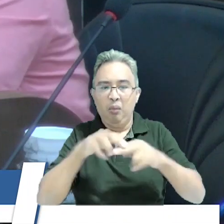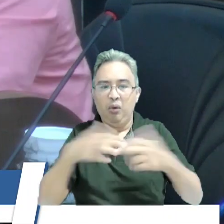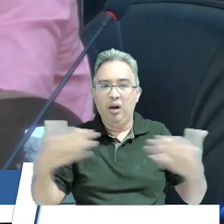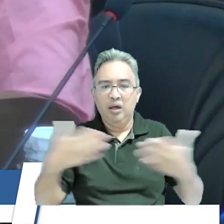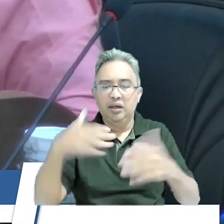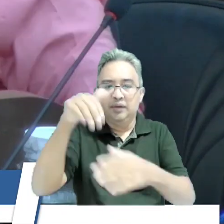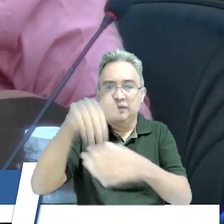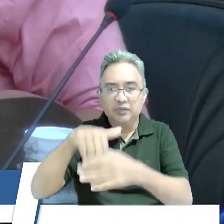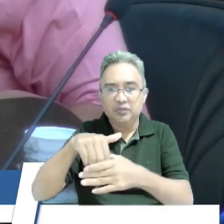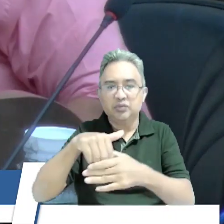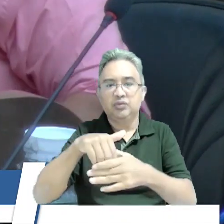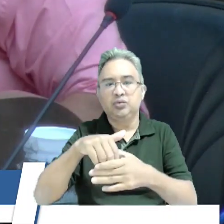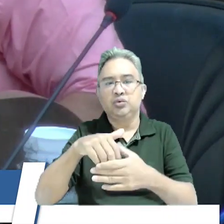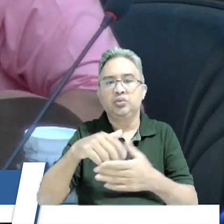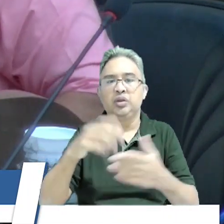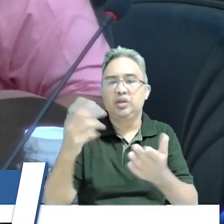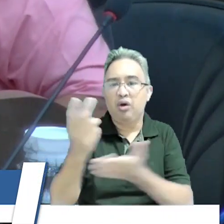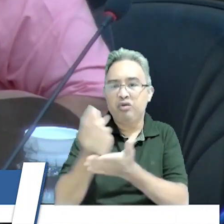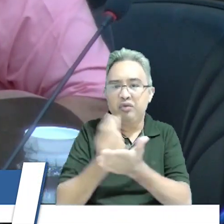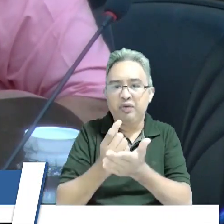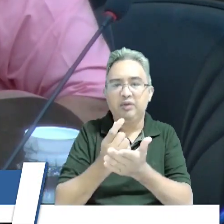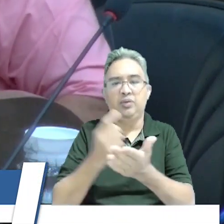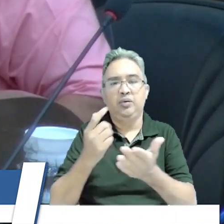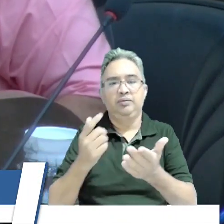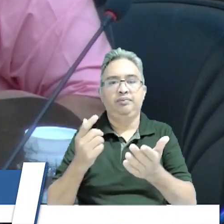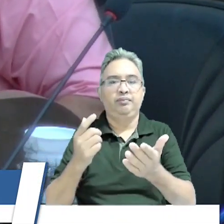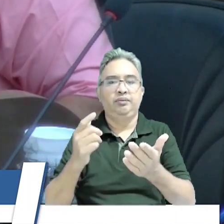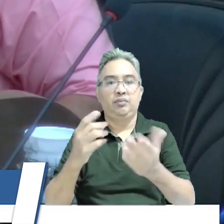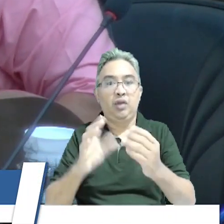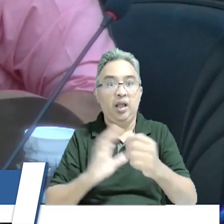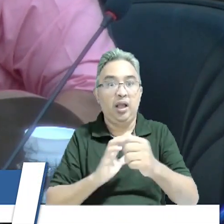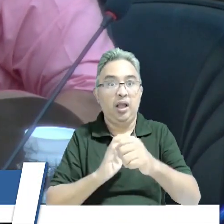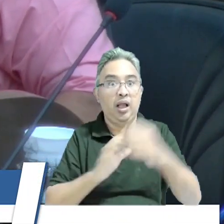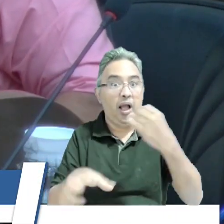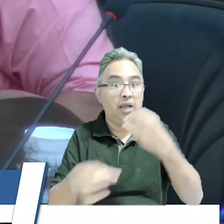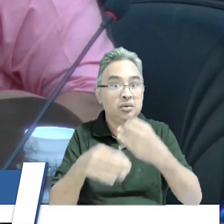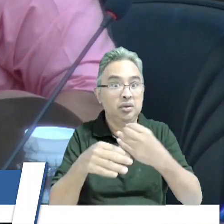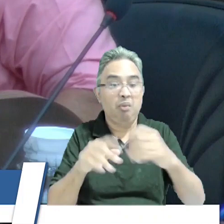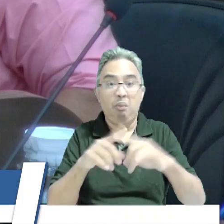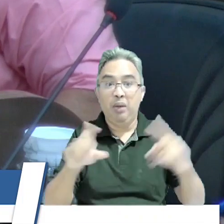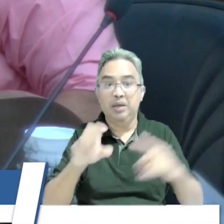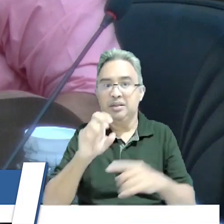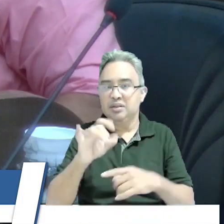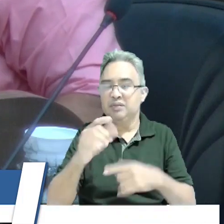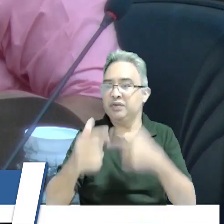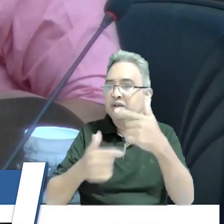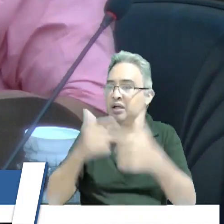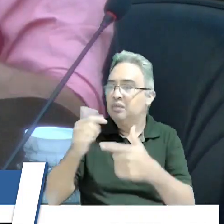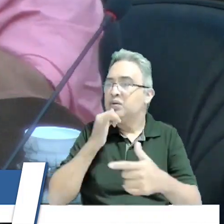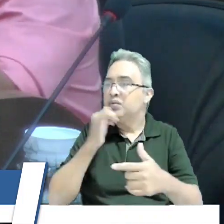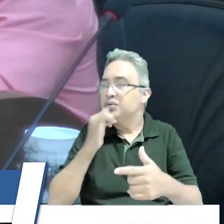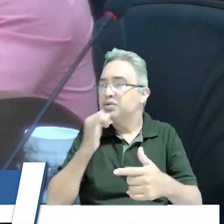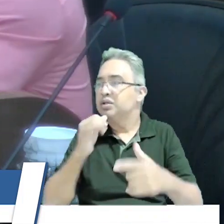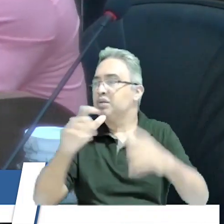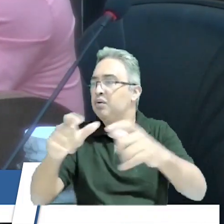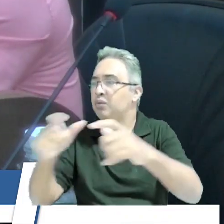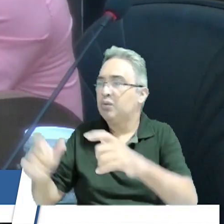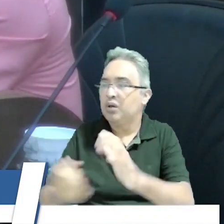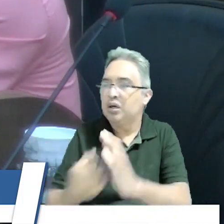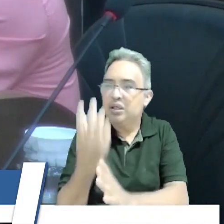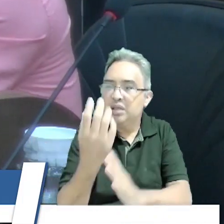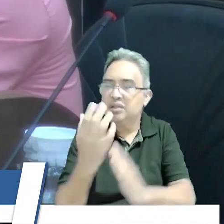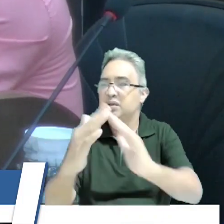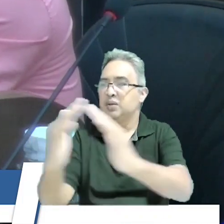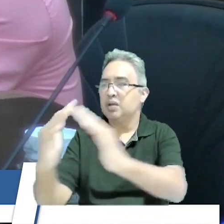créditos adicionais. Mas quando vai fazer qualquer tipo de loteamento, de planejamento,